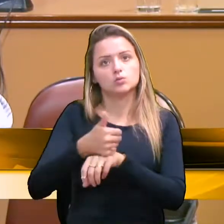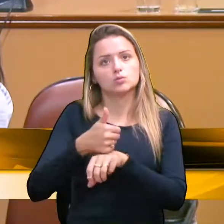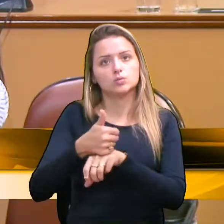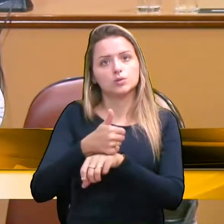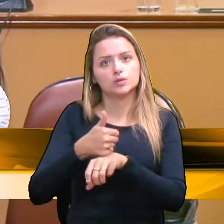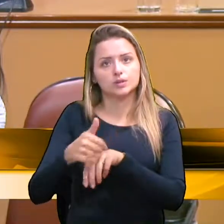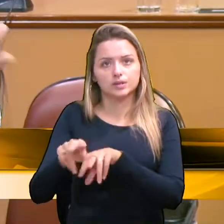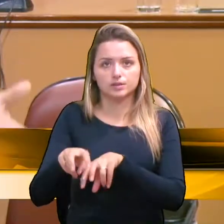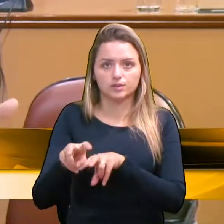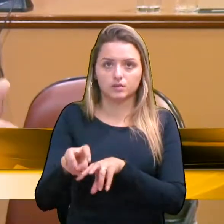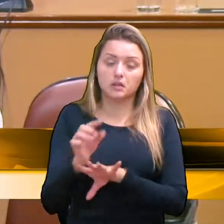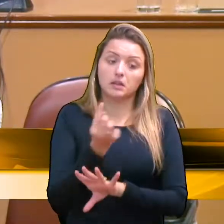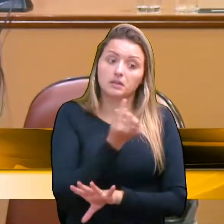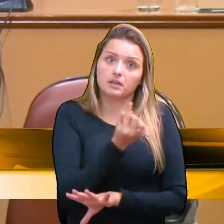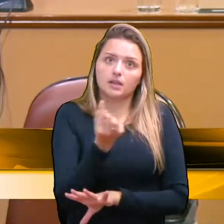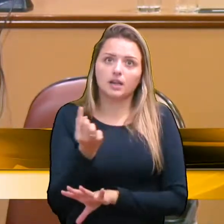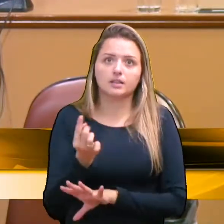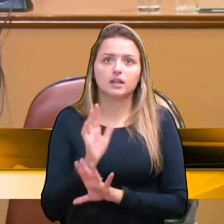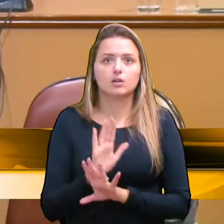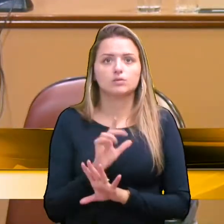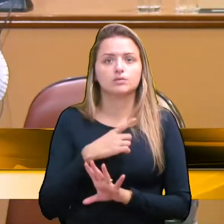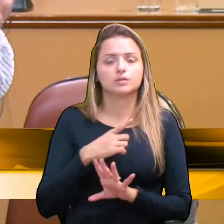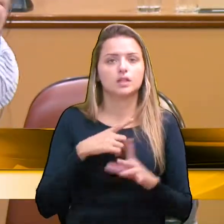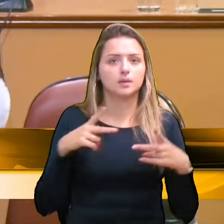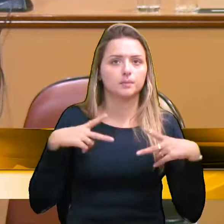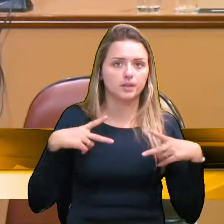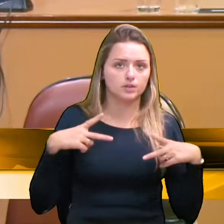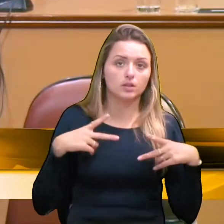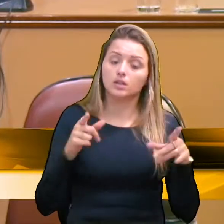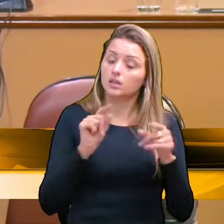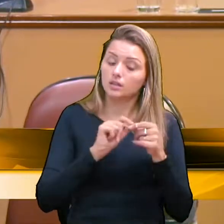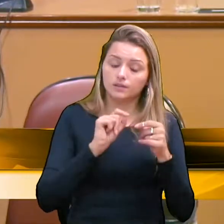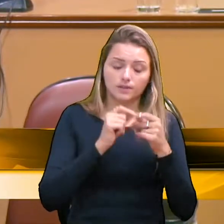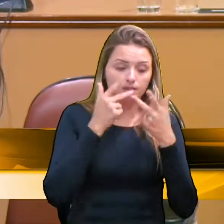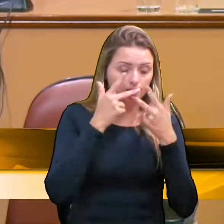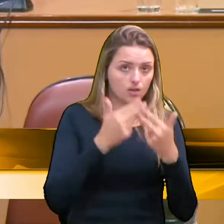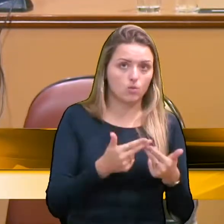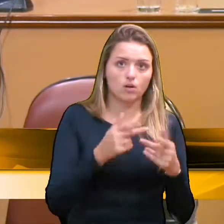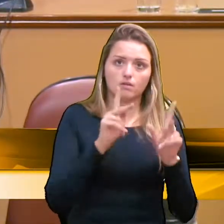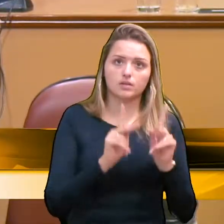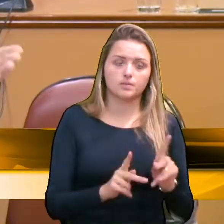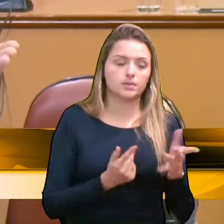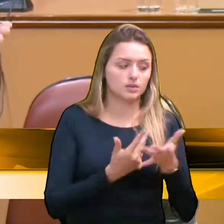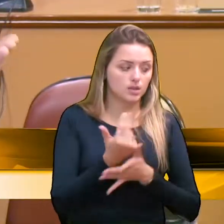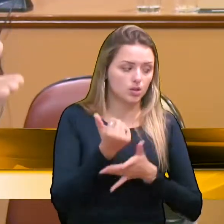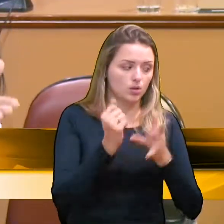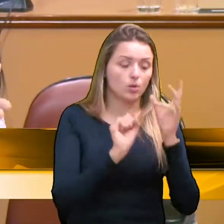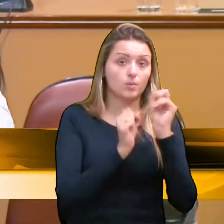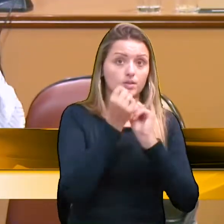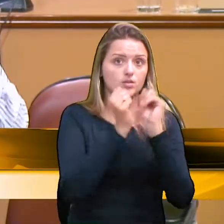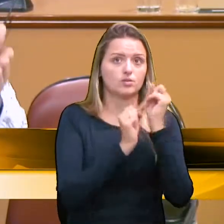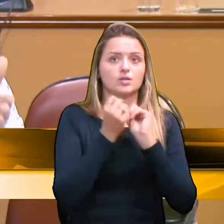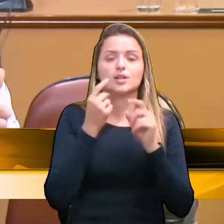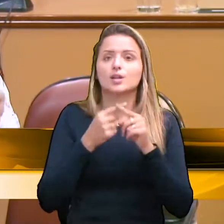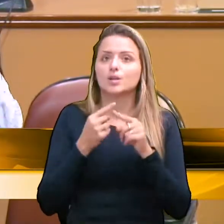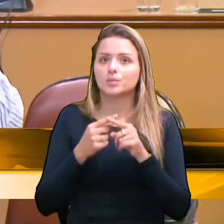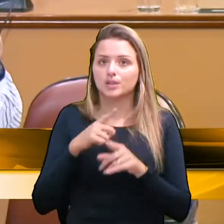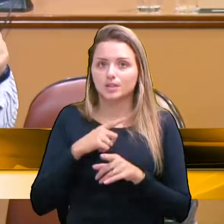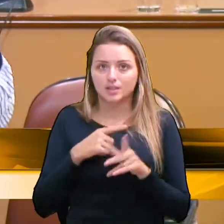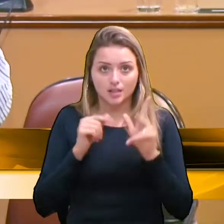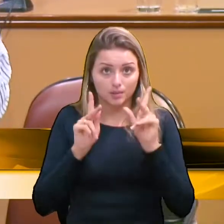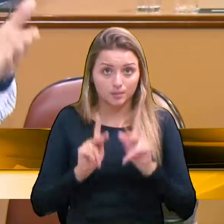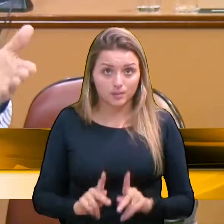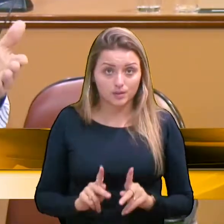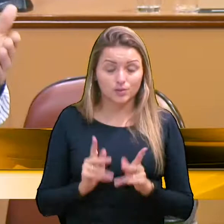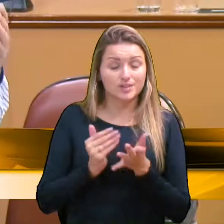cada caso é um caso, que se faça isso também com os comerciantes. Porque existem situações de comerciantes que lá